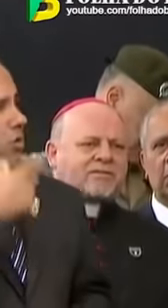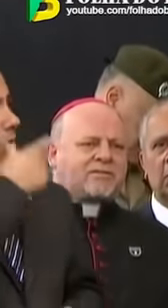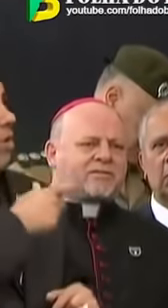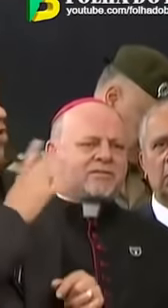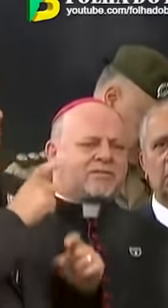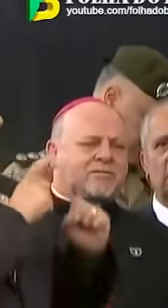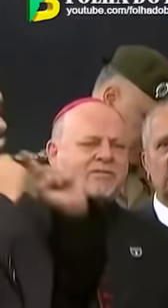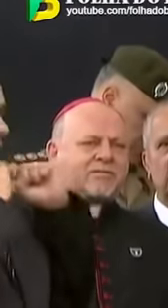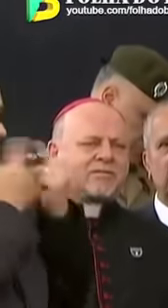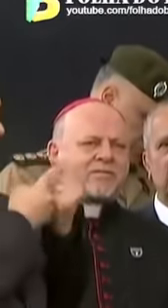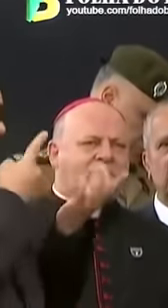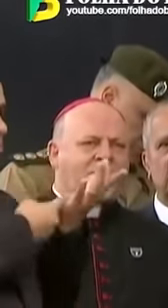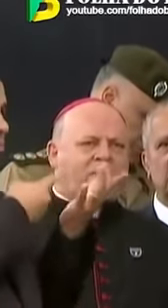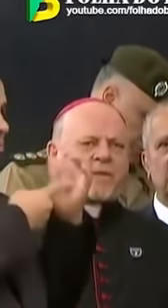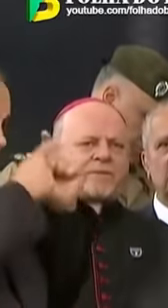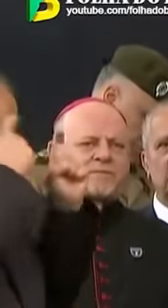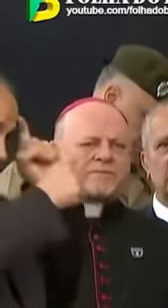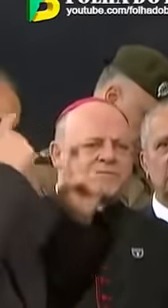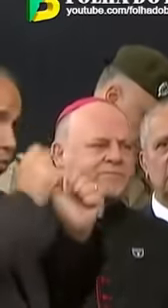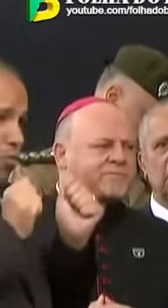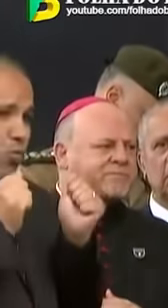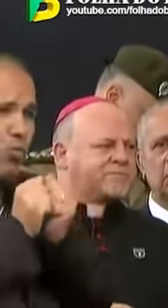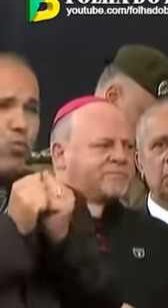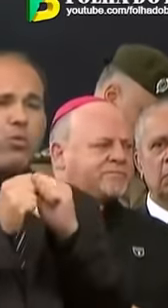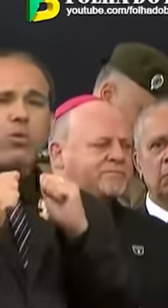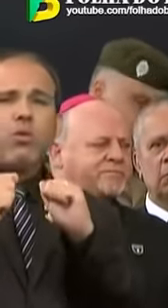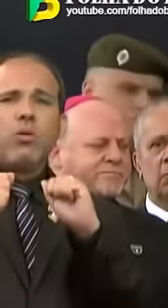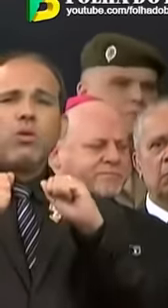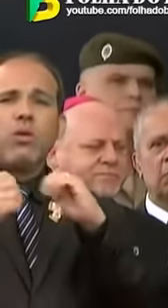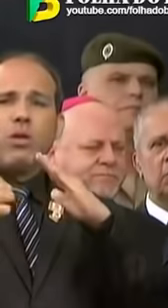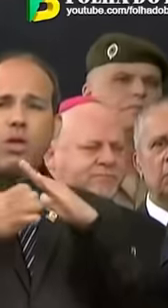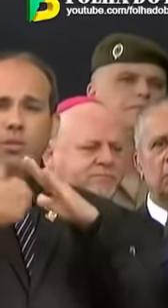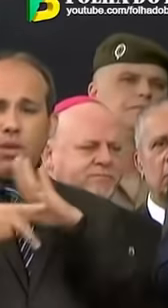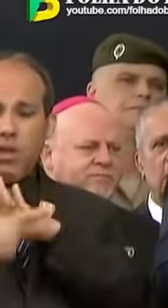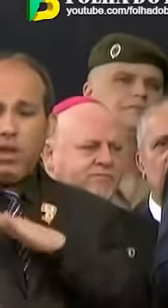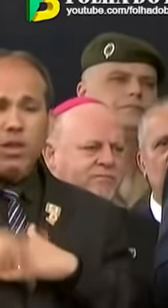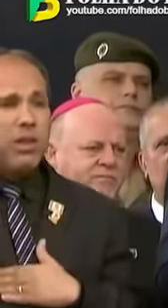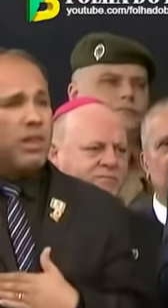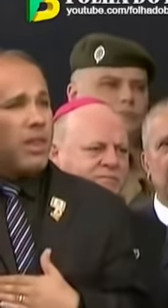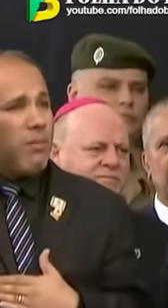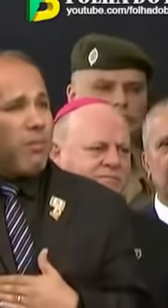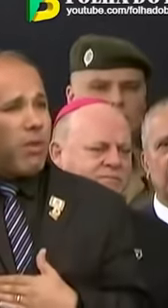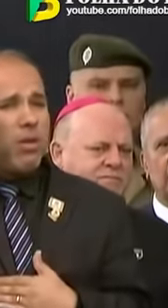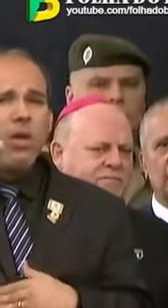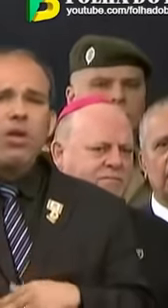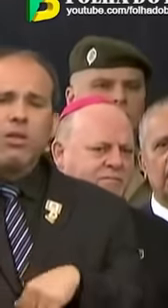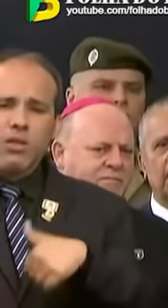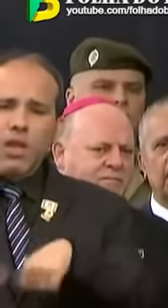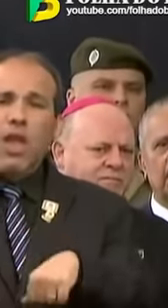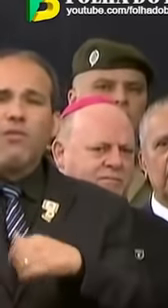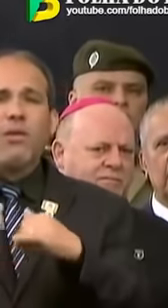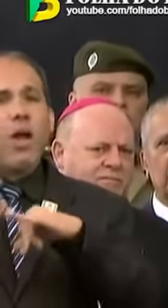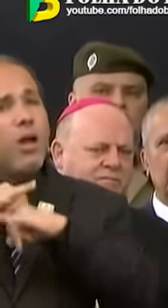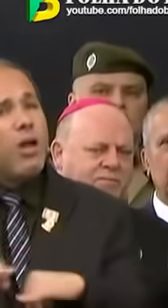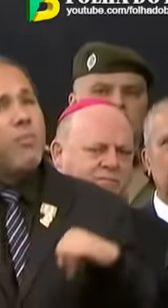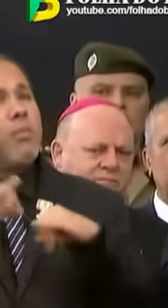fiz com empresários de São Paulo. Nesse momento, era uma pré-campanha